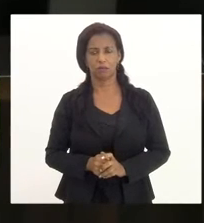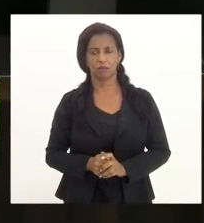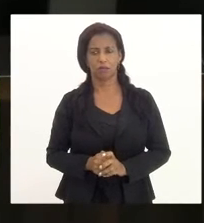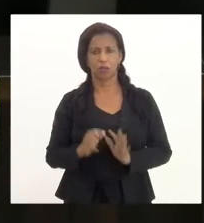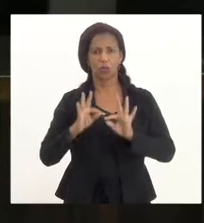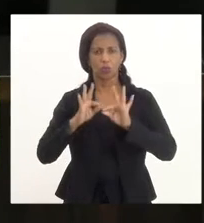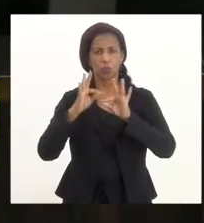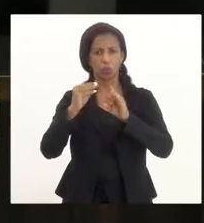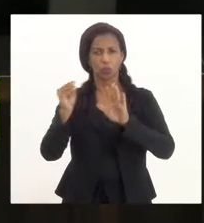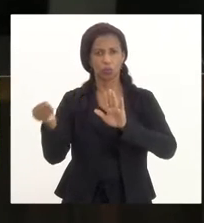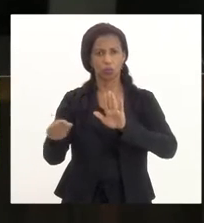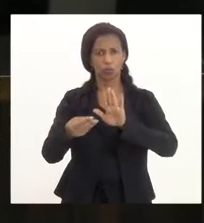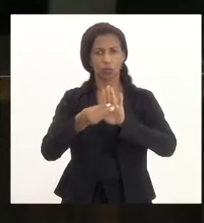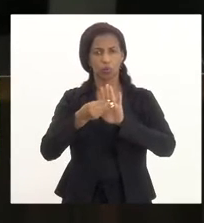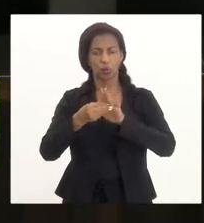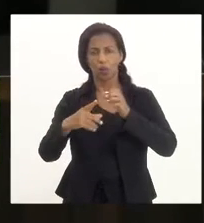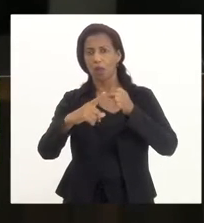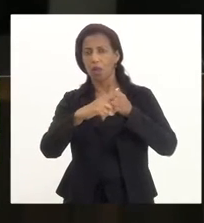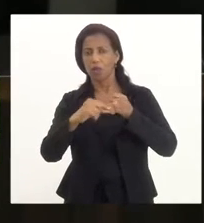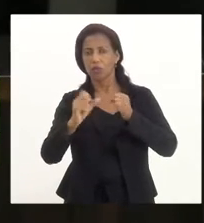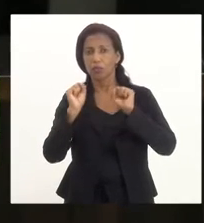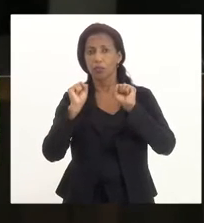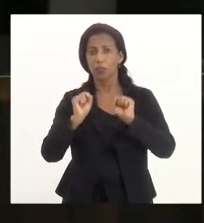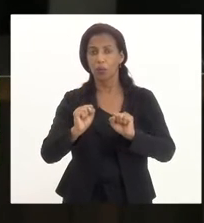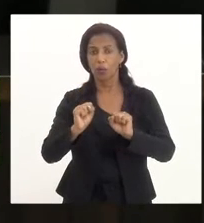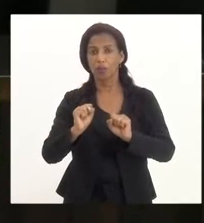previstas neste artigo poderão ser